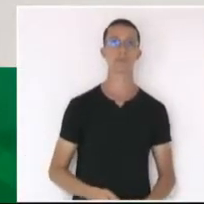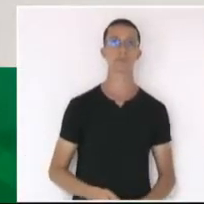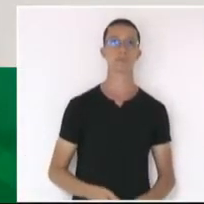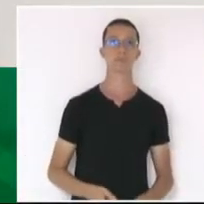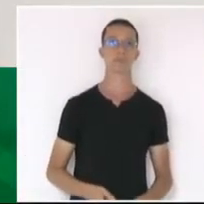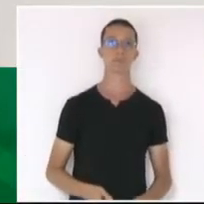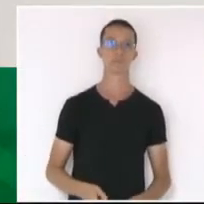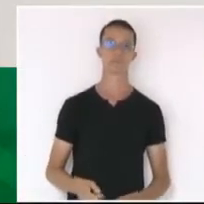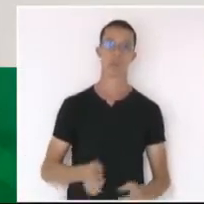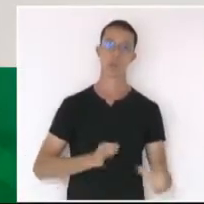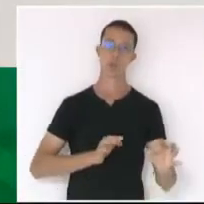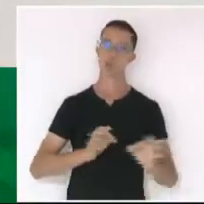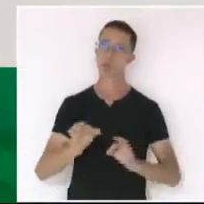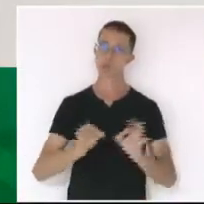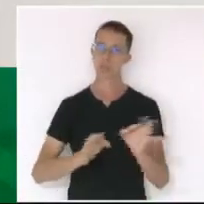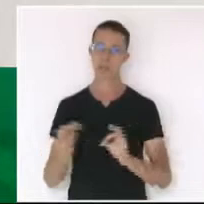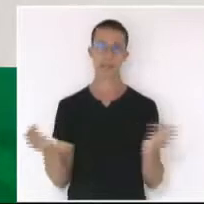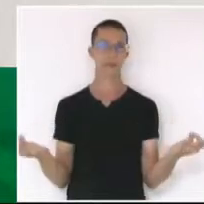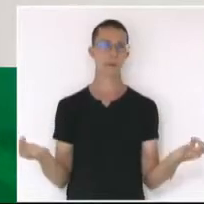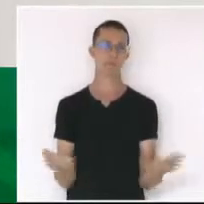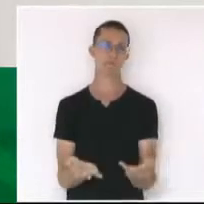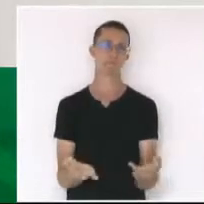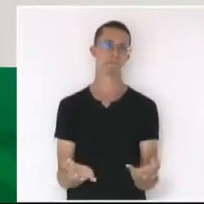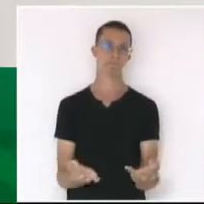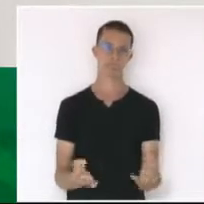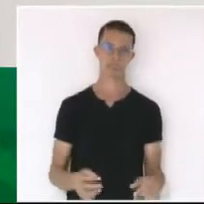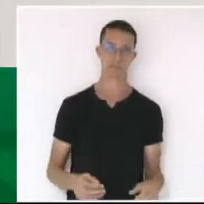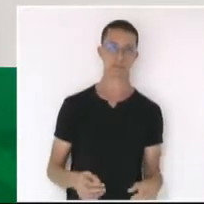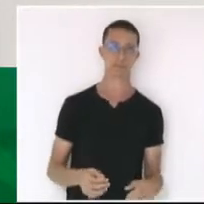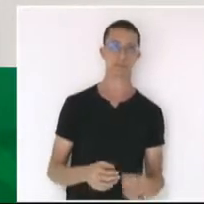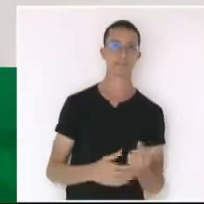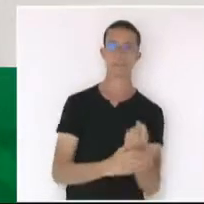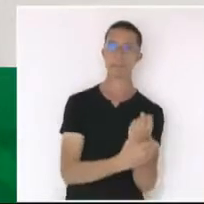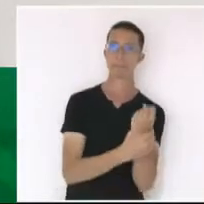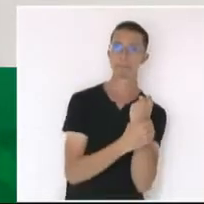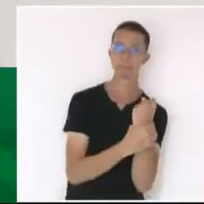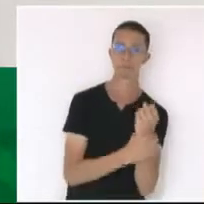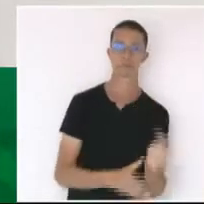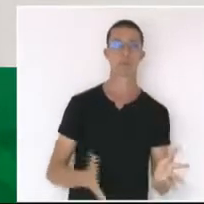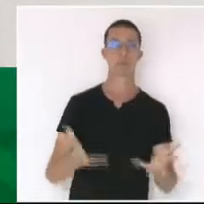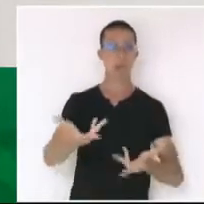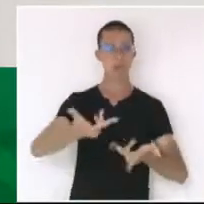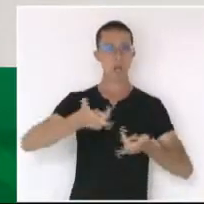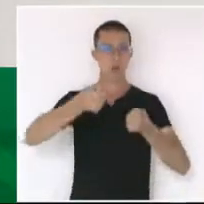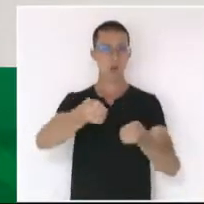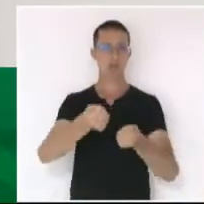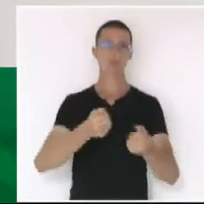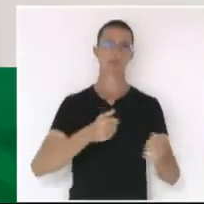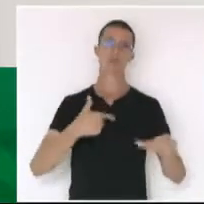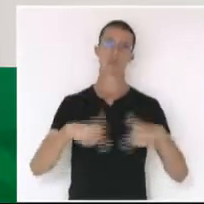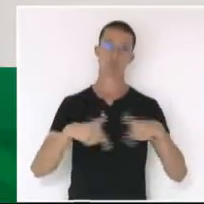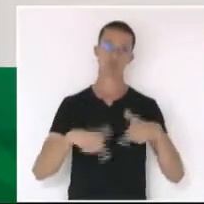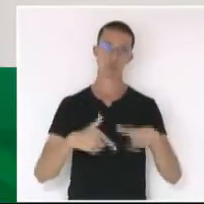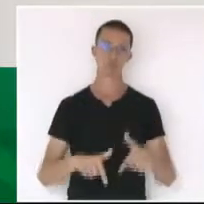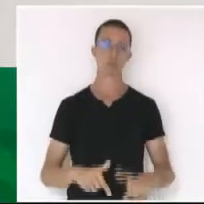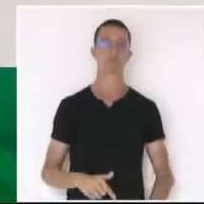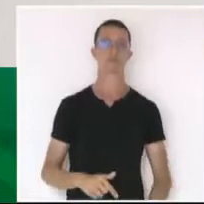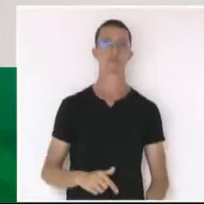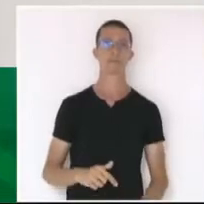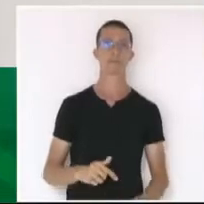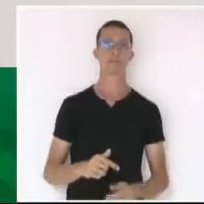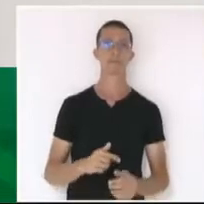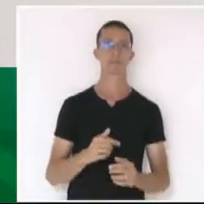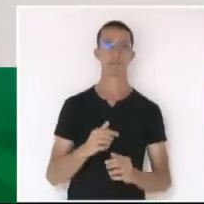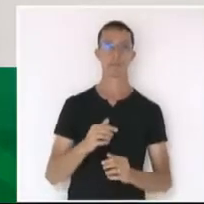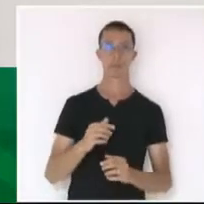portanto Impecável a segurança é primou-se pela qualidade dos serviços prestados os empresários